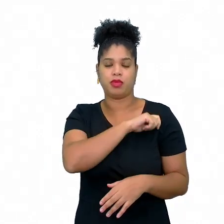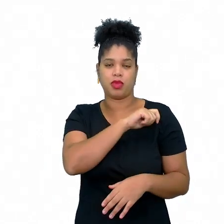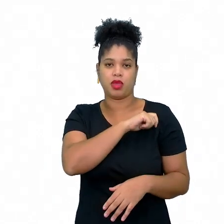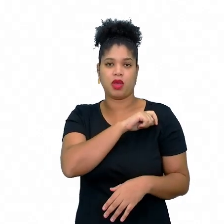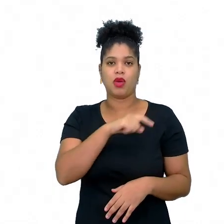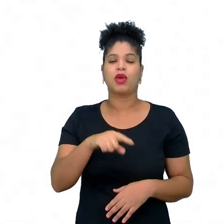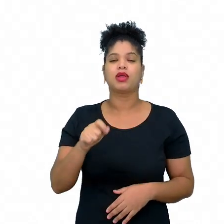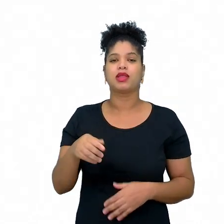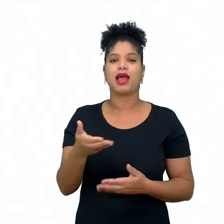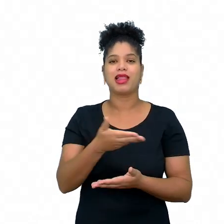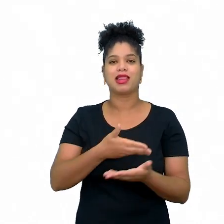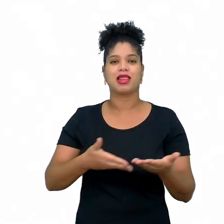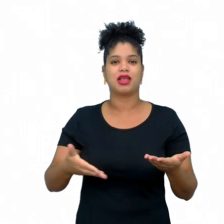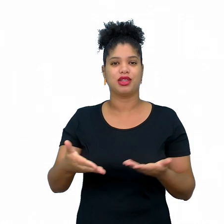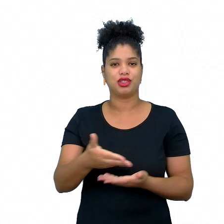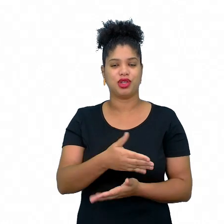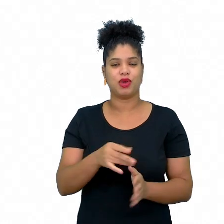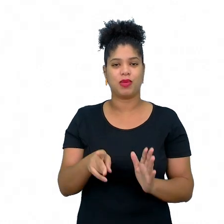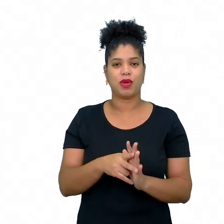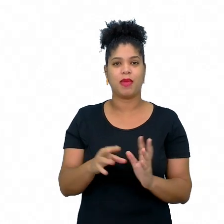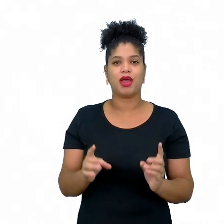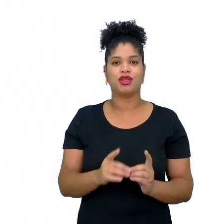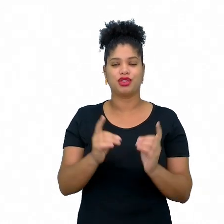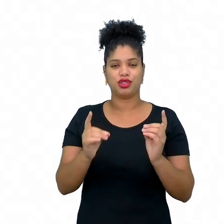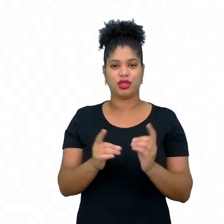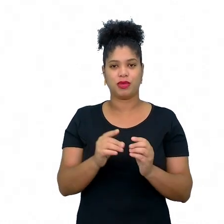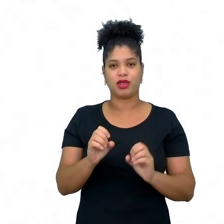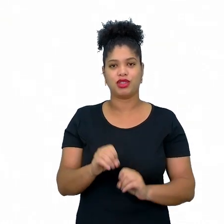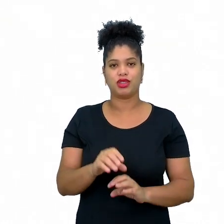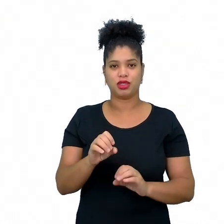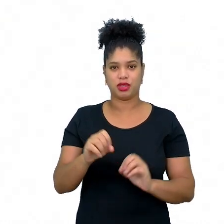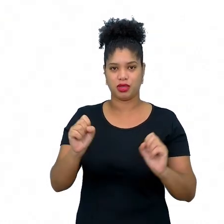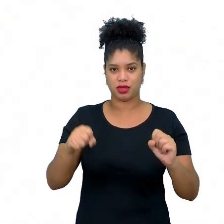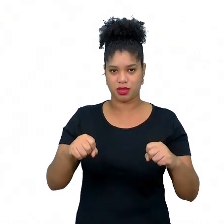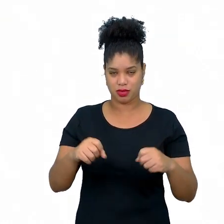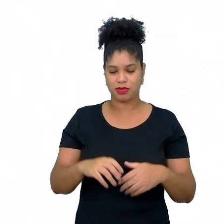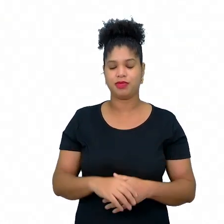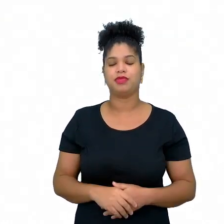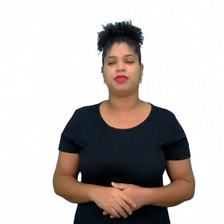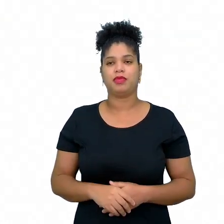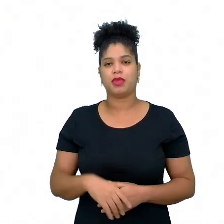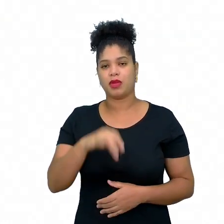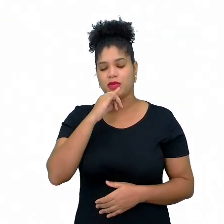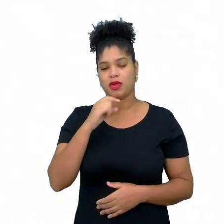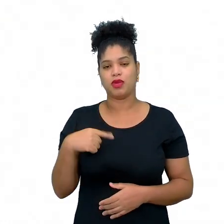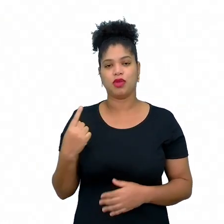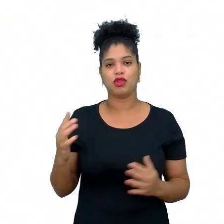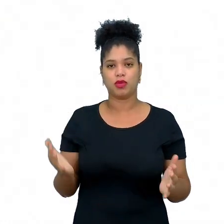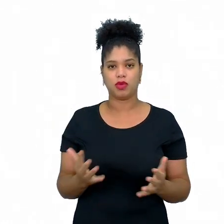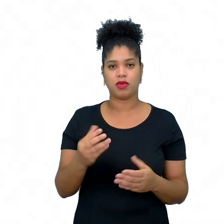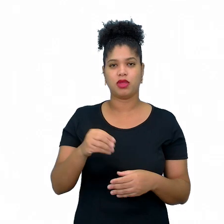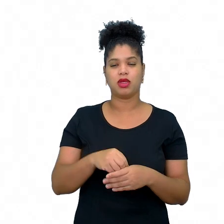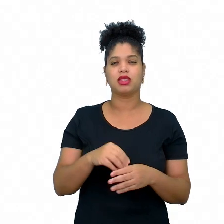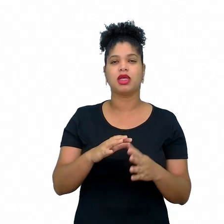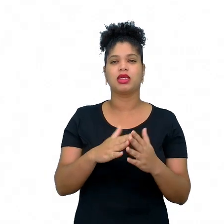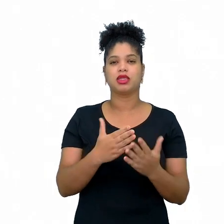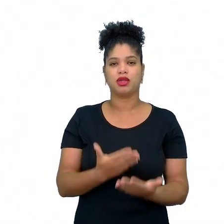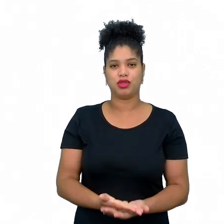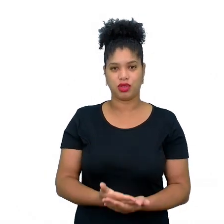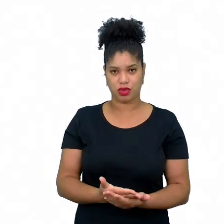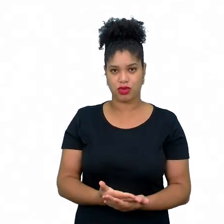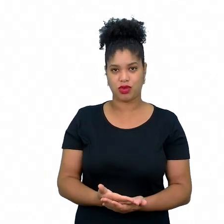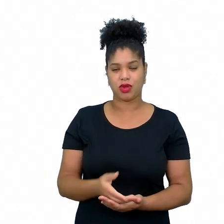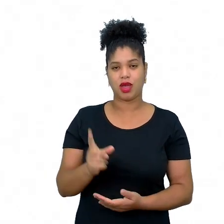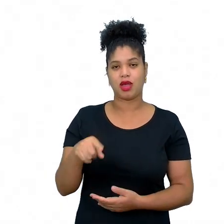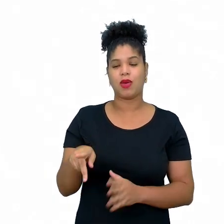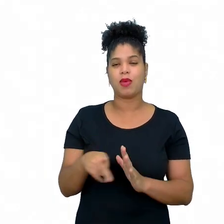possam interagir nessa dinâmica de ensino, né, para que nós possamos promover em sala de aula, pensando